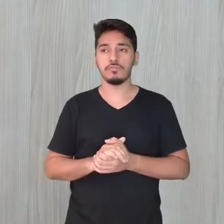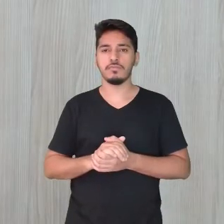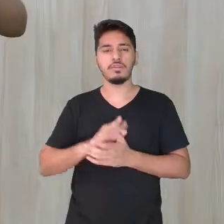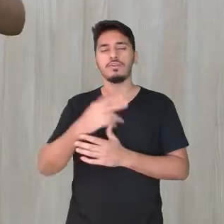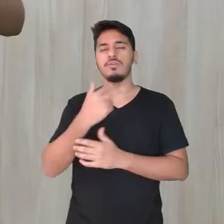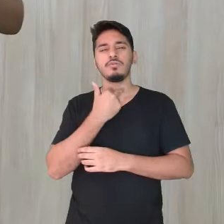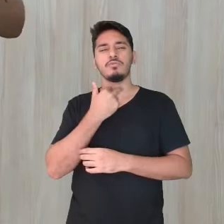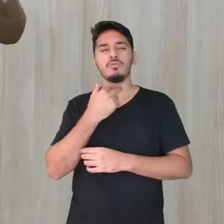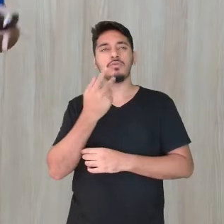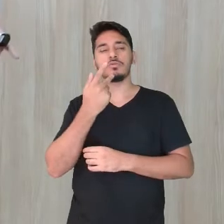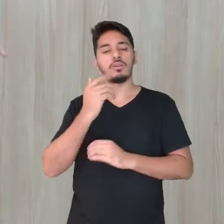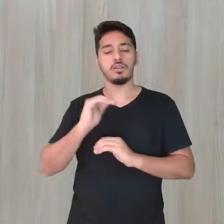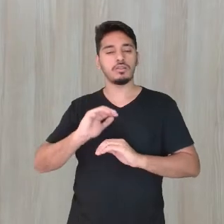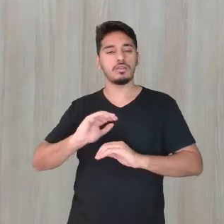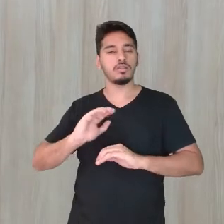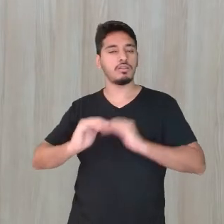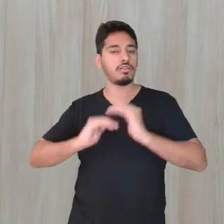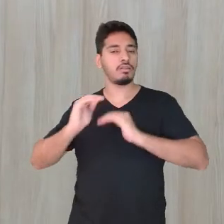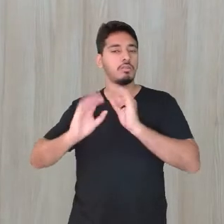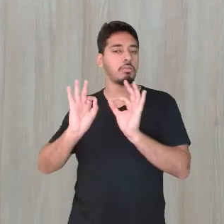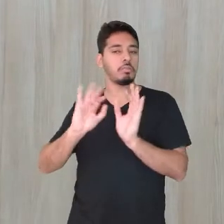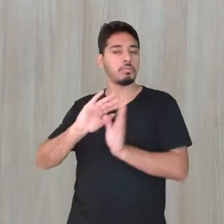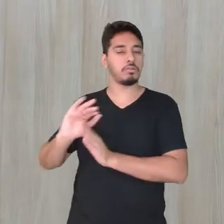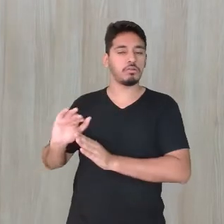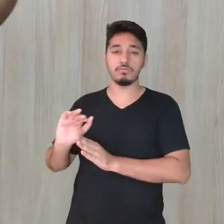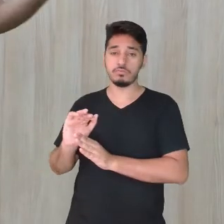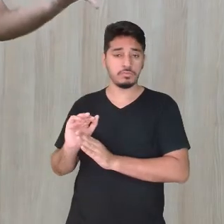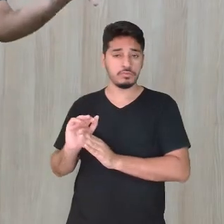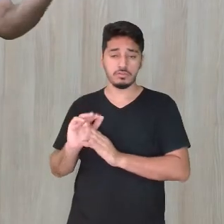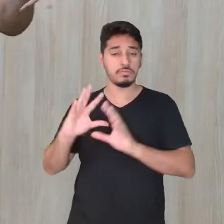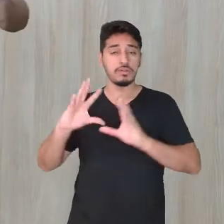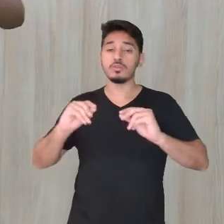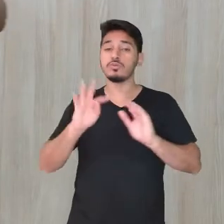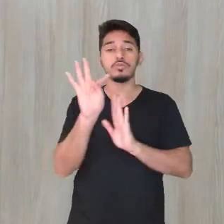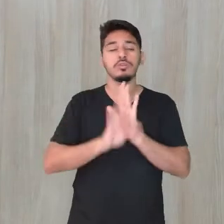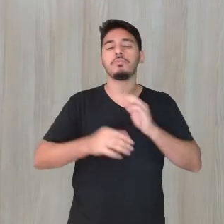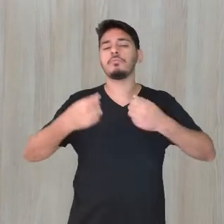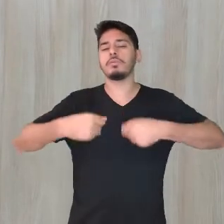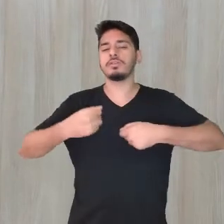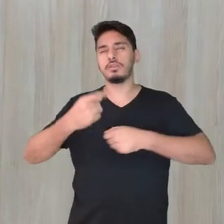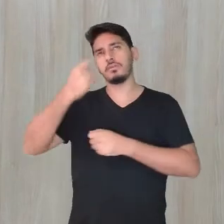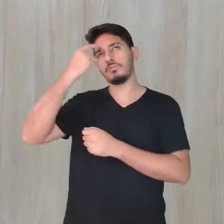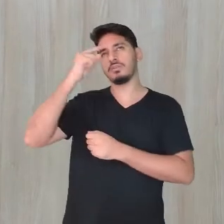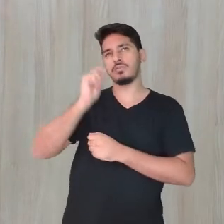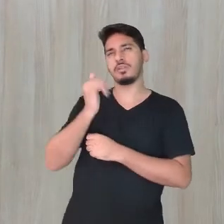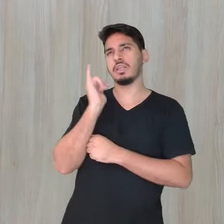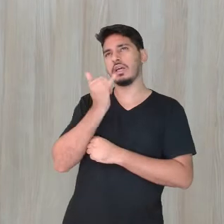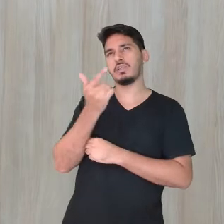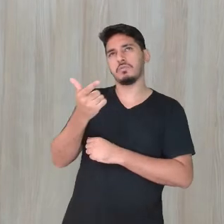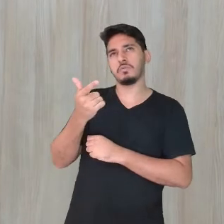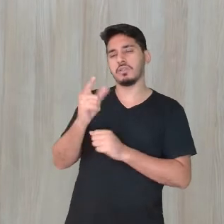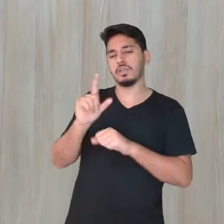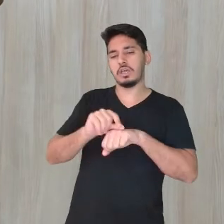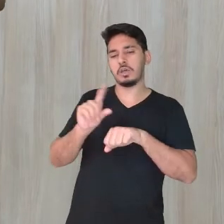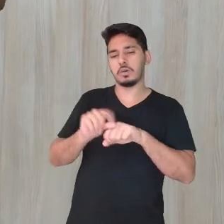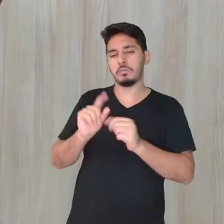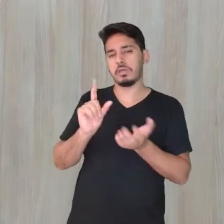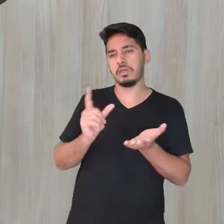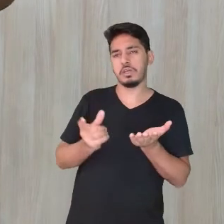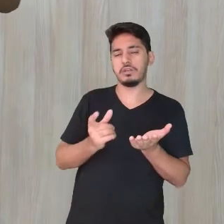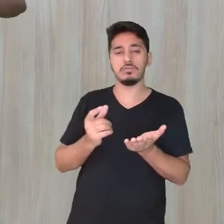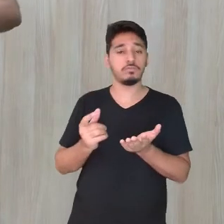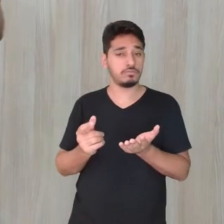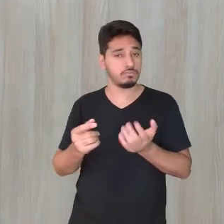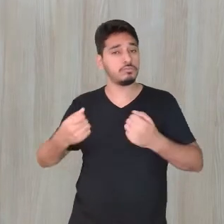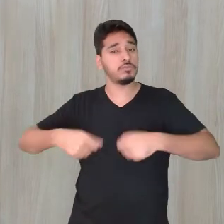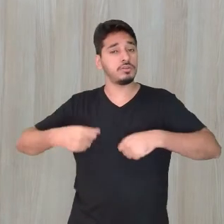não posso não desenvolver meu argumento. Isso vale para todos os textos, né? Porque a gente pensa que uma narrativa não tem argumento, mas tem. A história precisa se